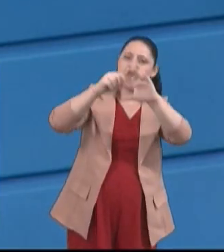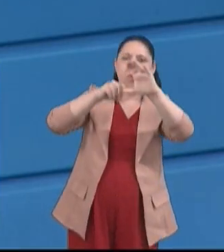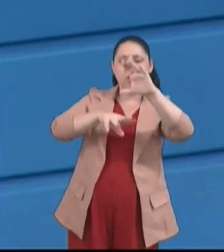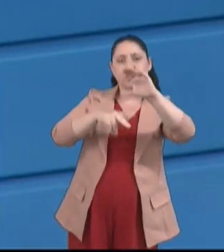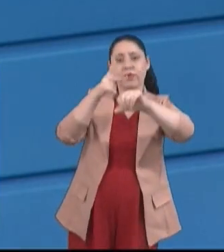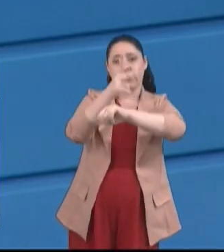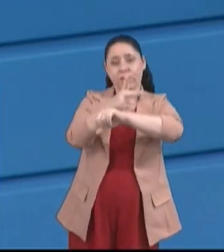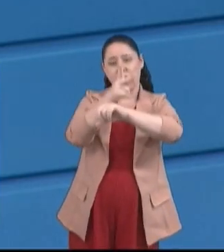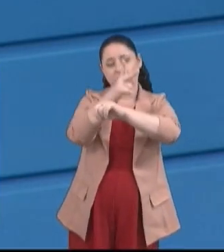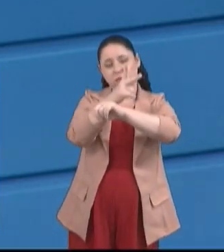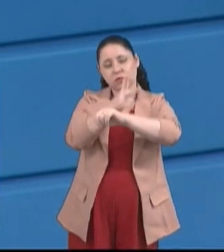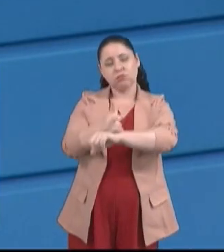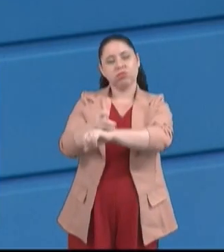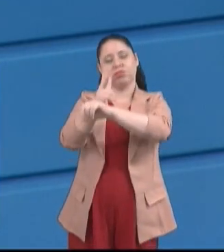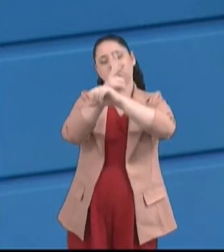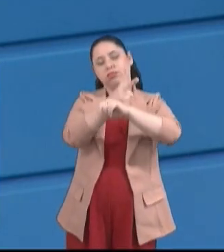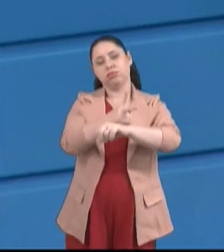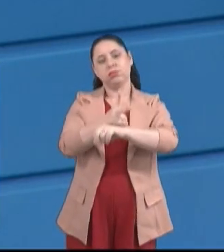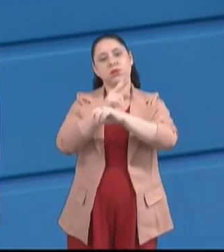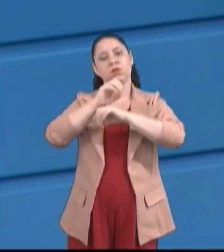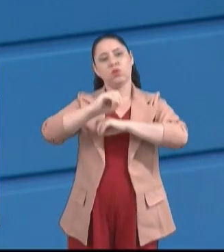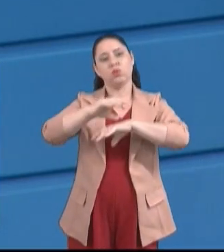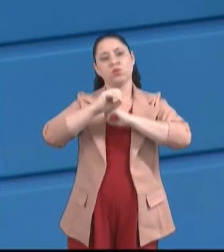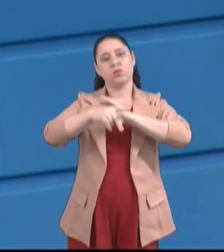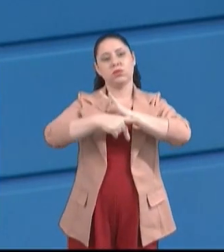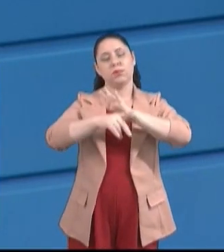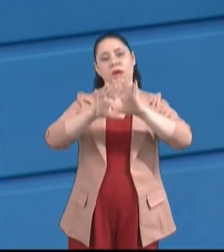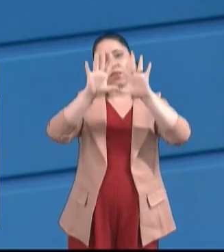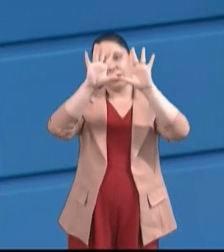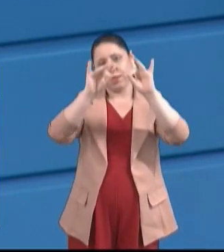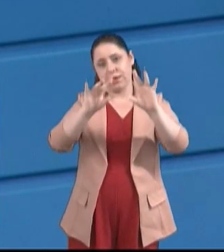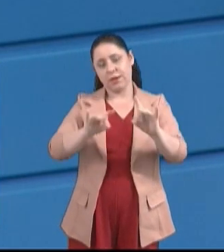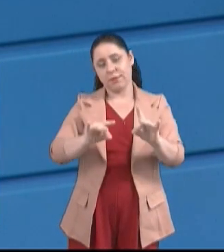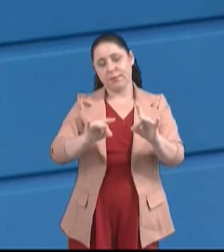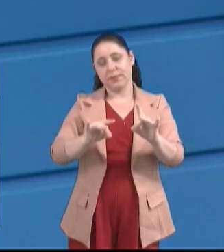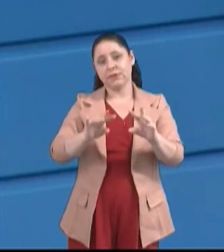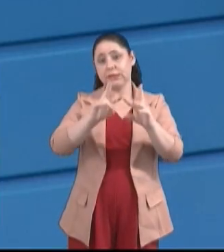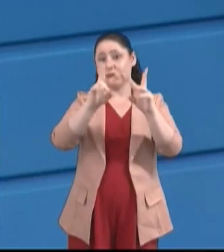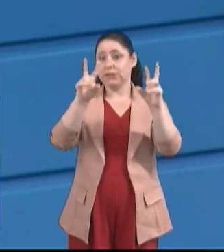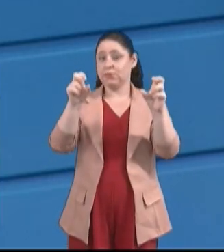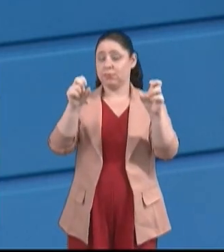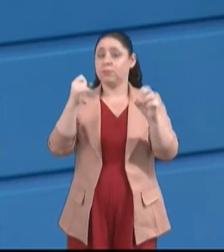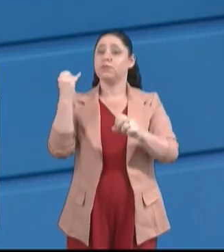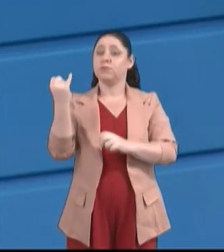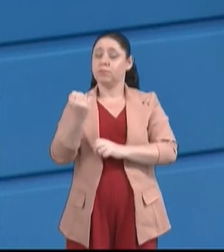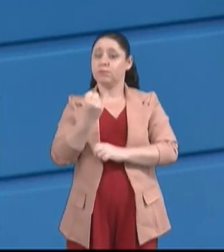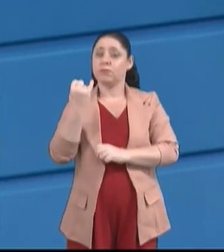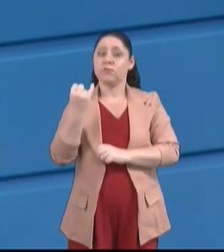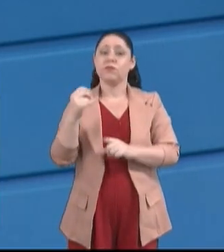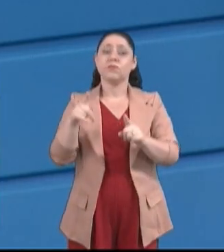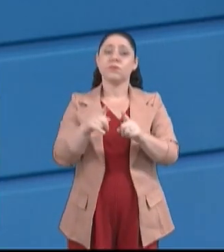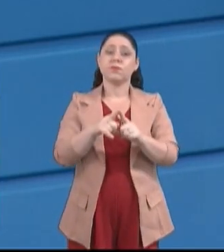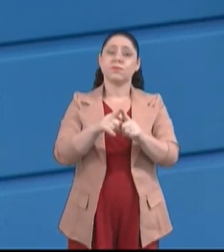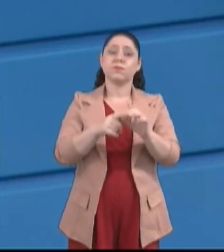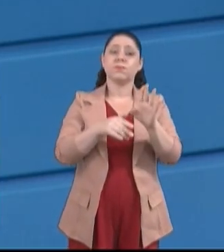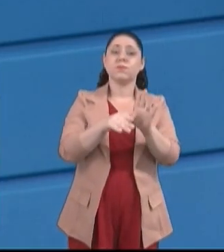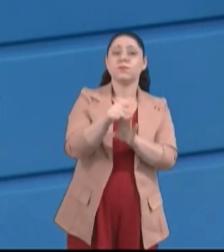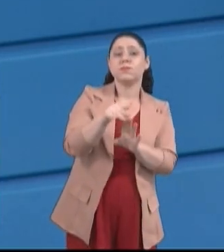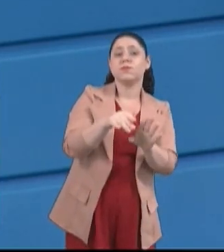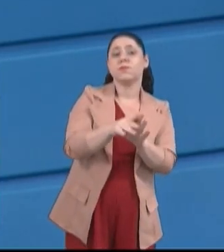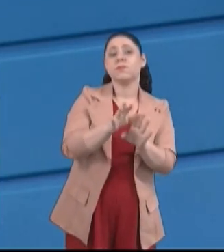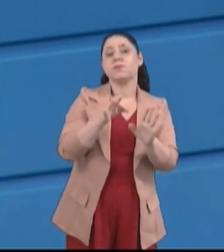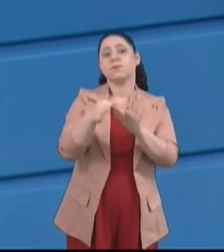conteúdos audiovisuais, informativos e educativos com abordagens de temas específicos, incluindo as seguintes